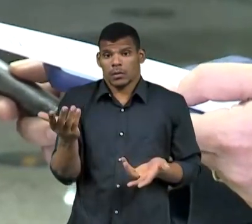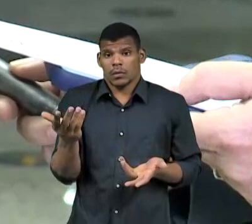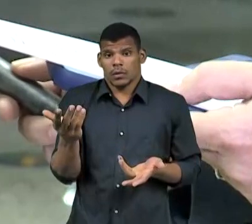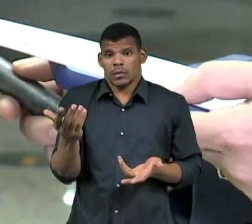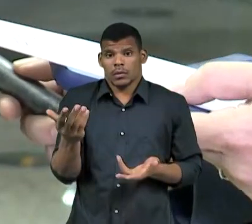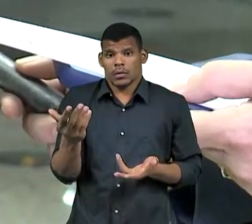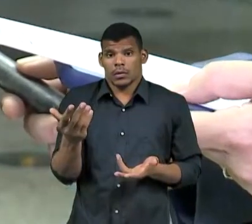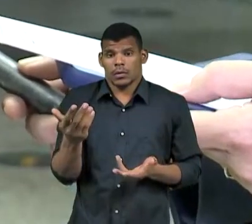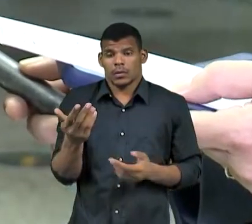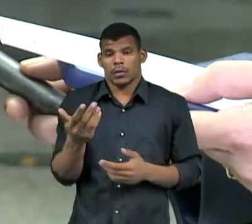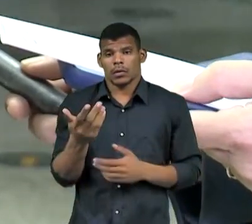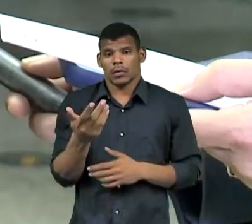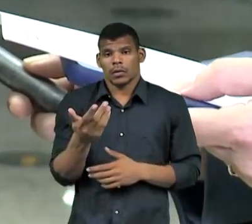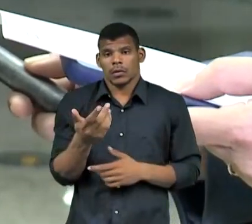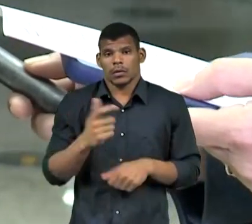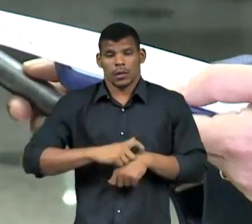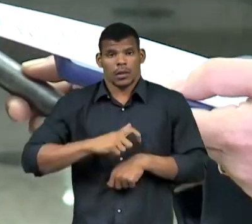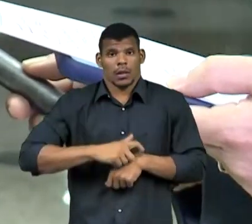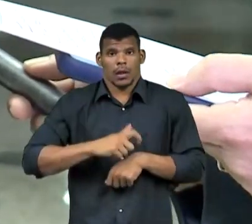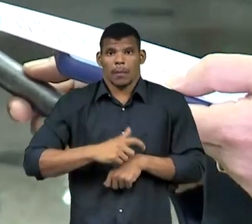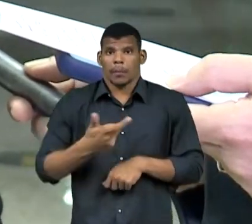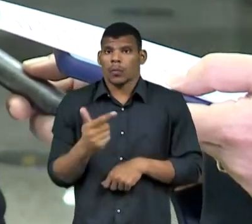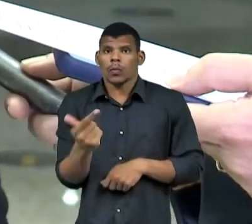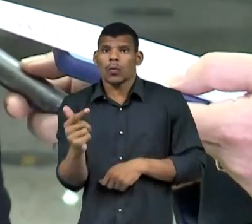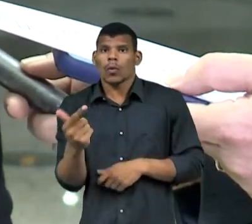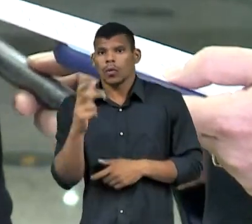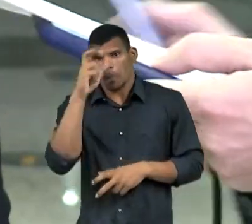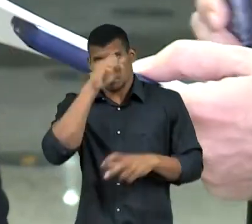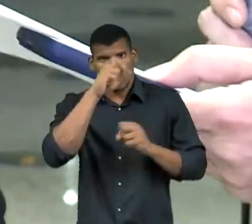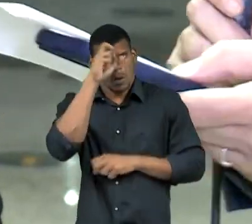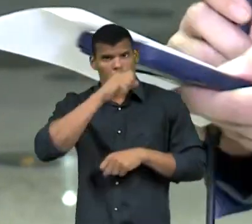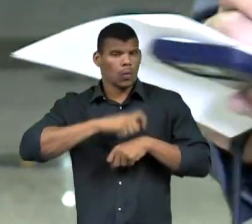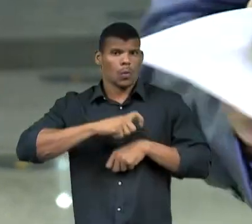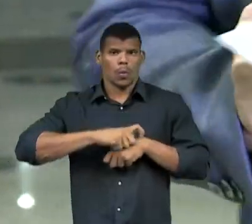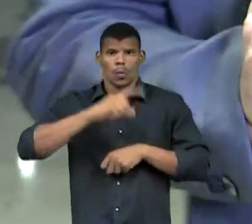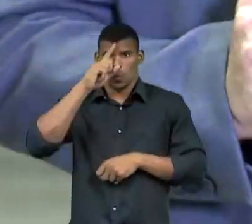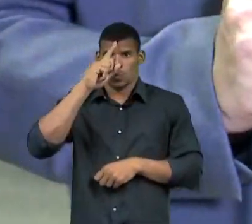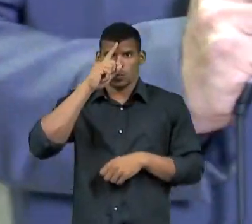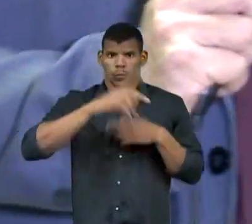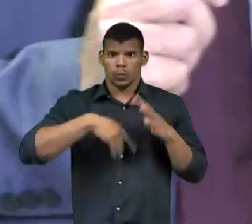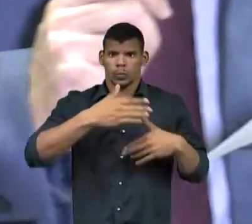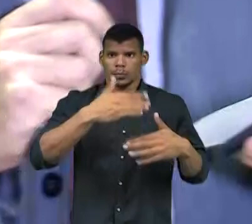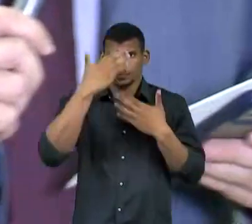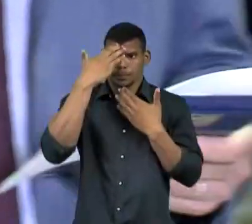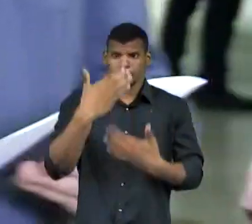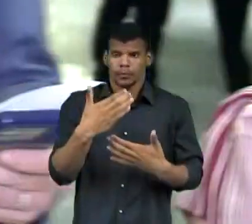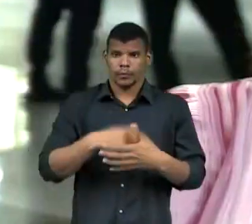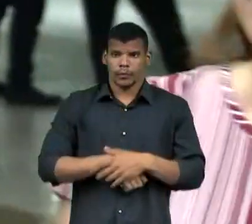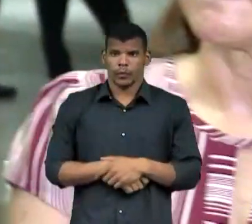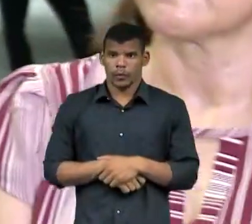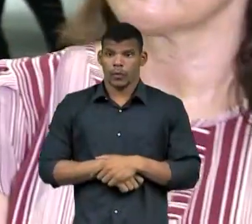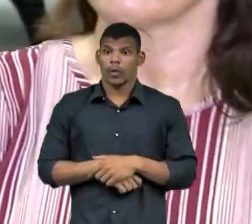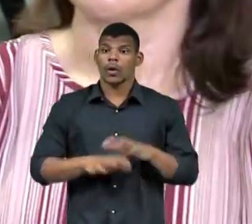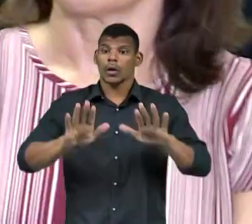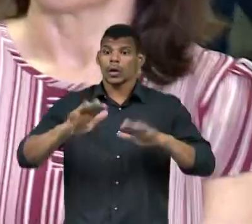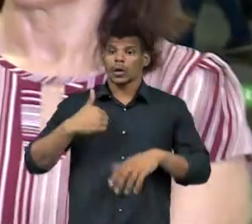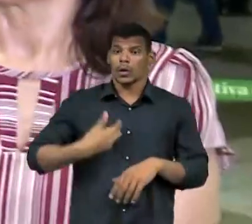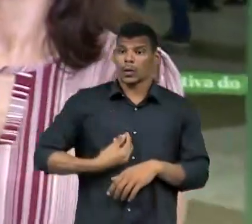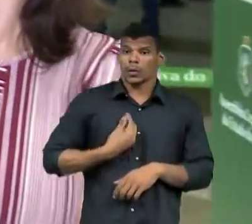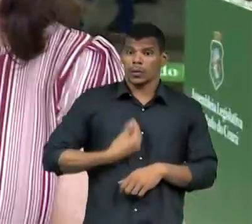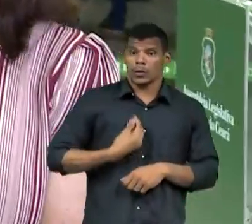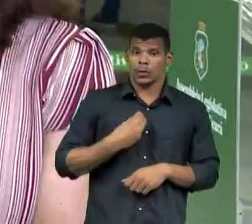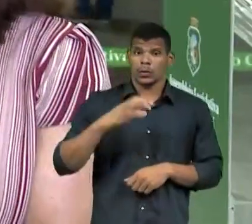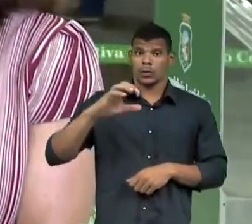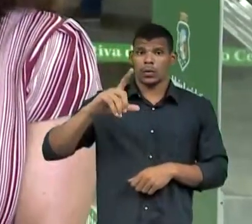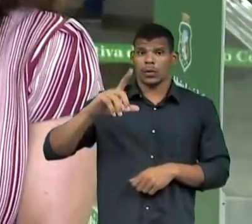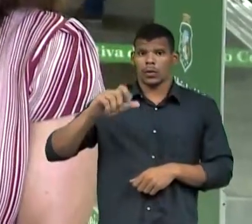tem que, não tem tempo de aprender, a gente aprende todo dia. Certo? Obrigado, Israelita. Eu estou aqui também com a Cláudia Crisóstomo. As